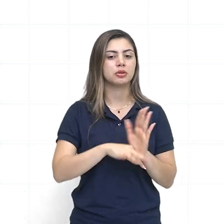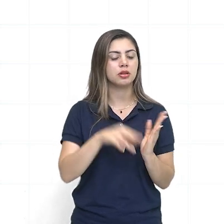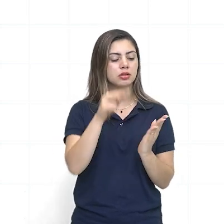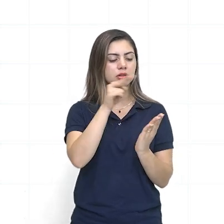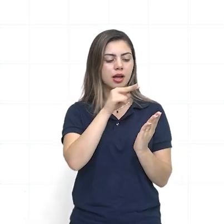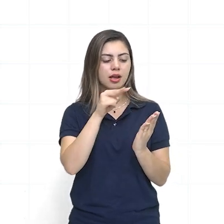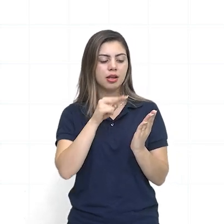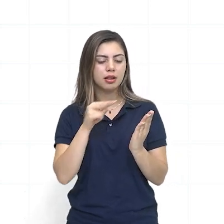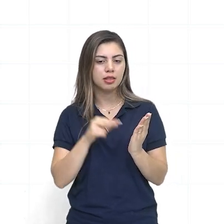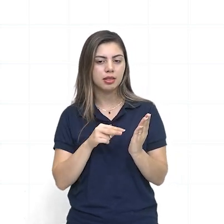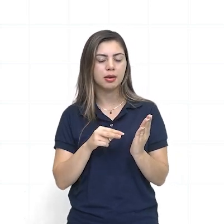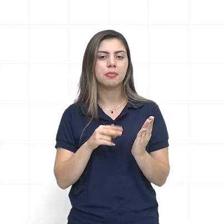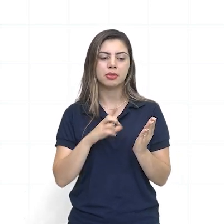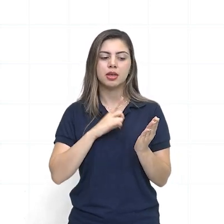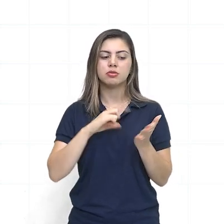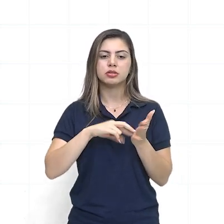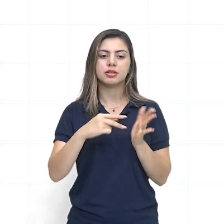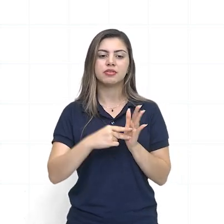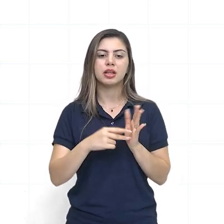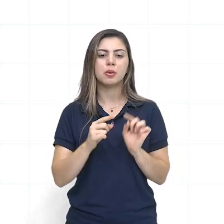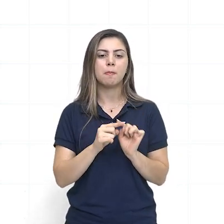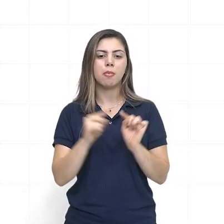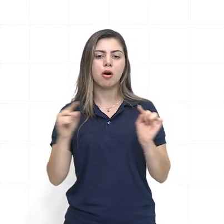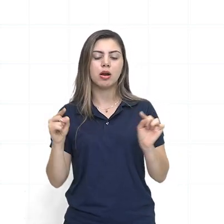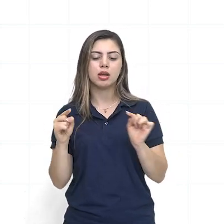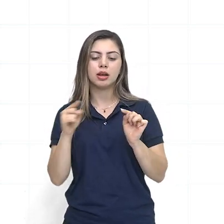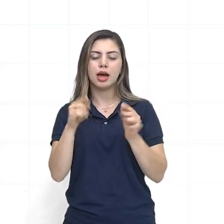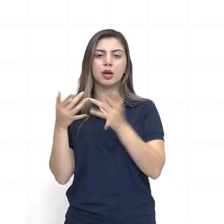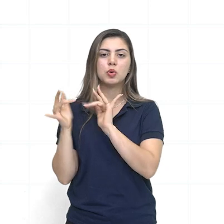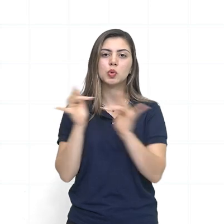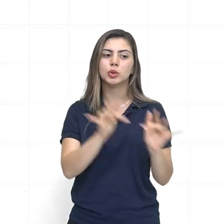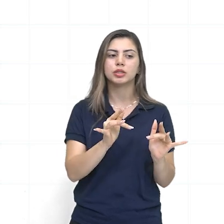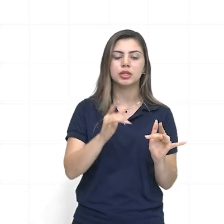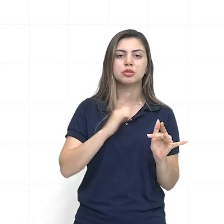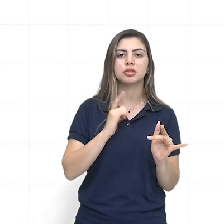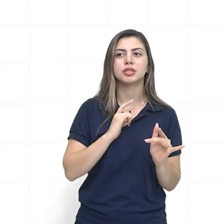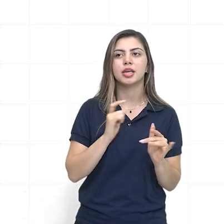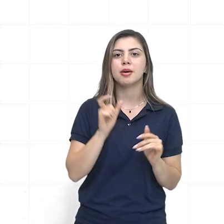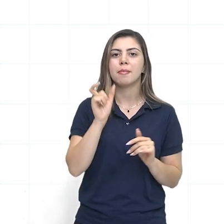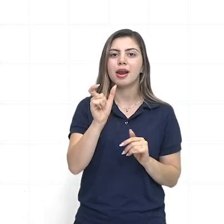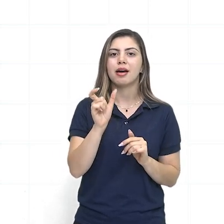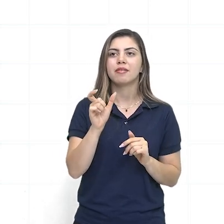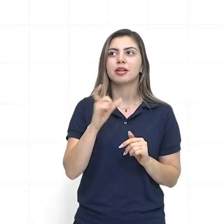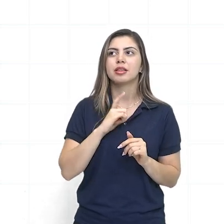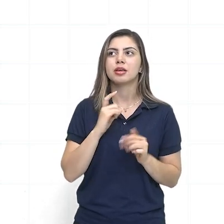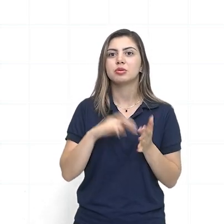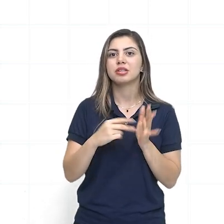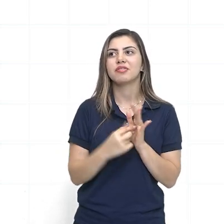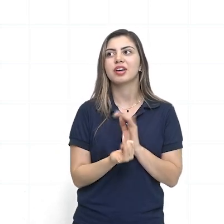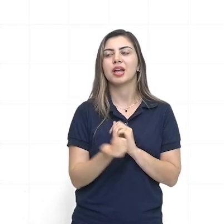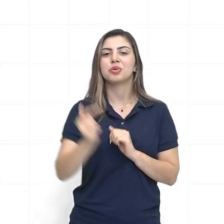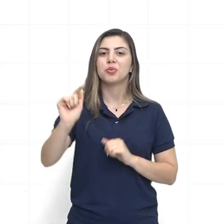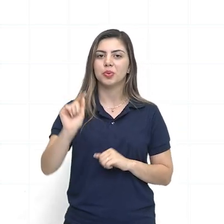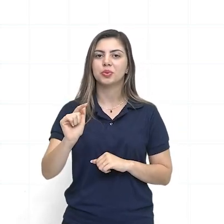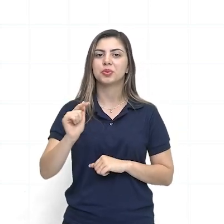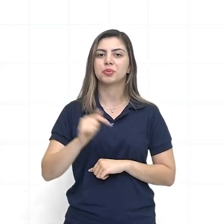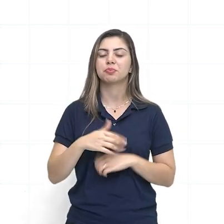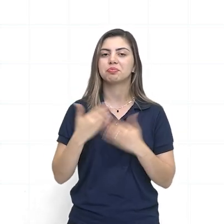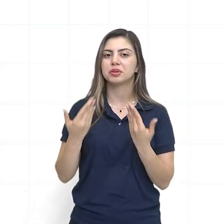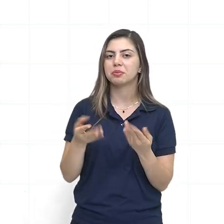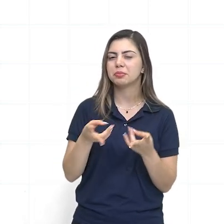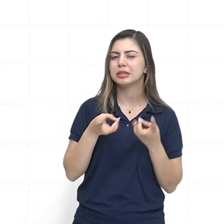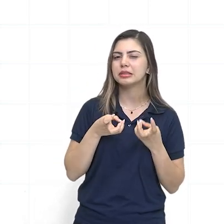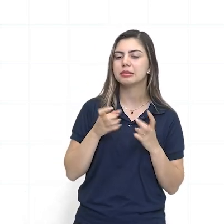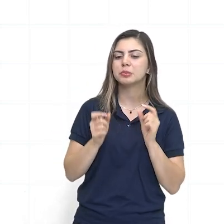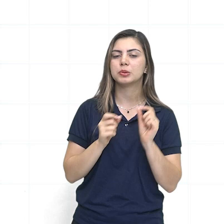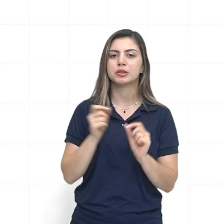sentido, mas, na verdade, se está usando o outro sentido. Então, observe que as